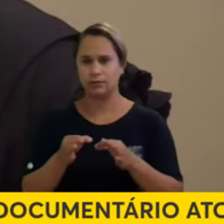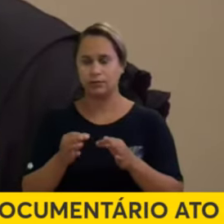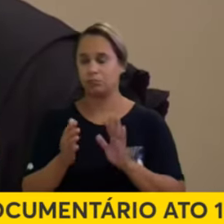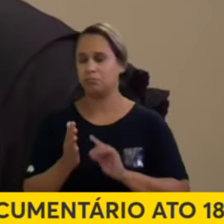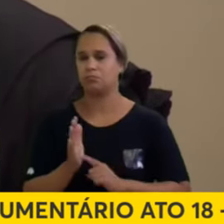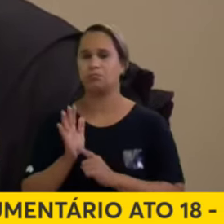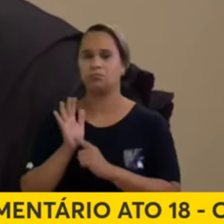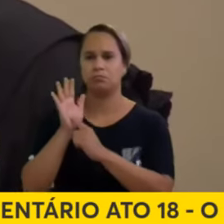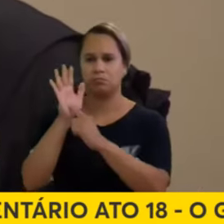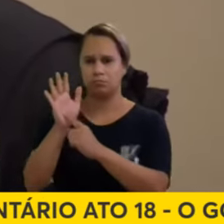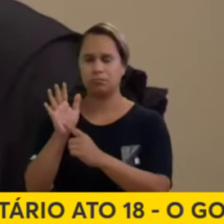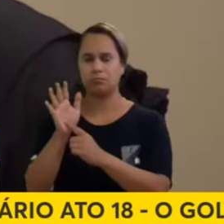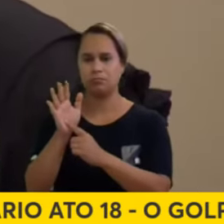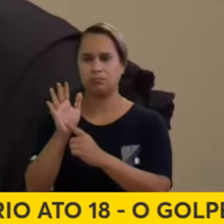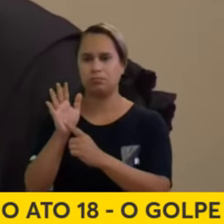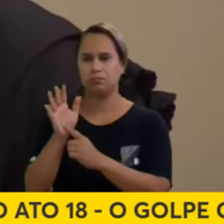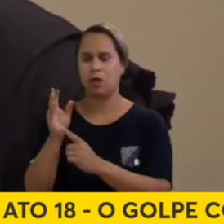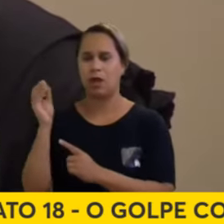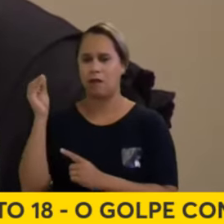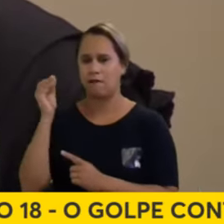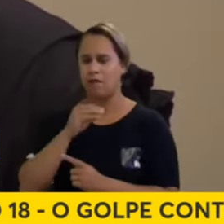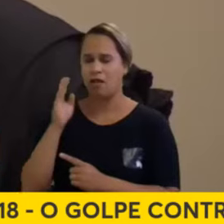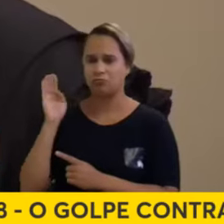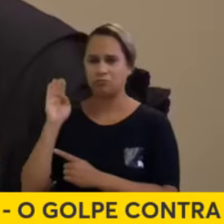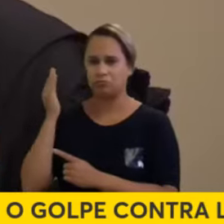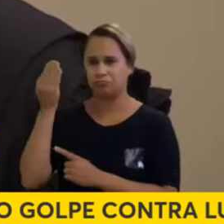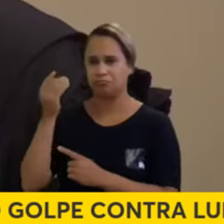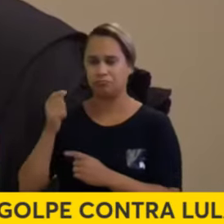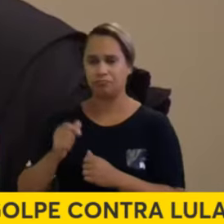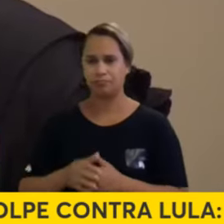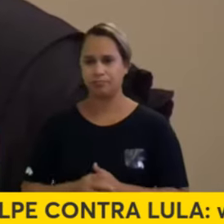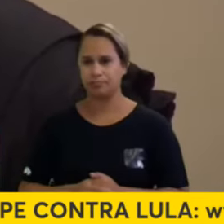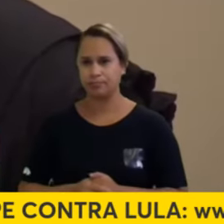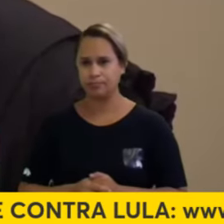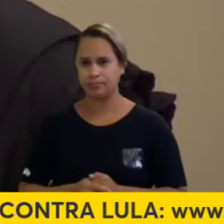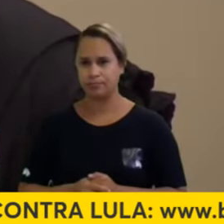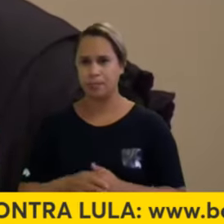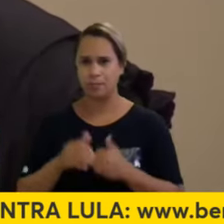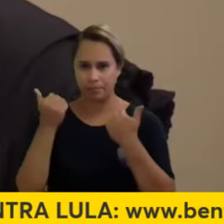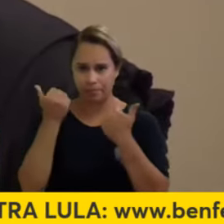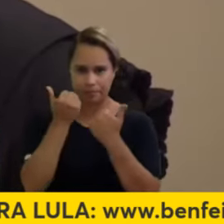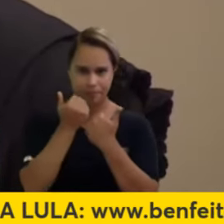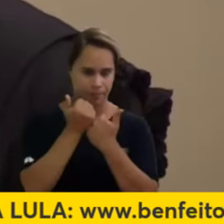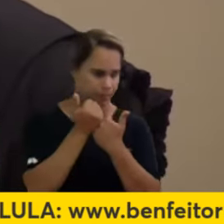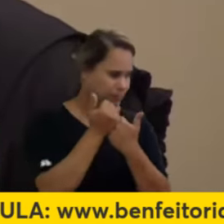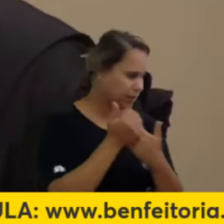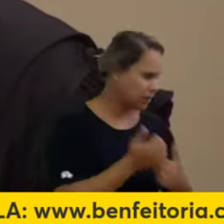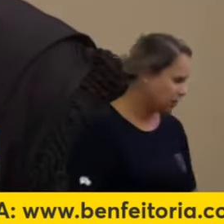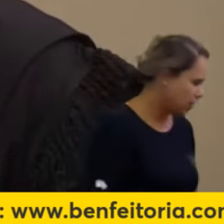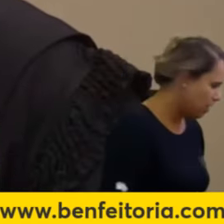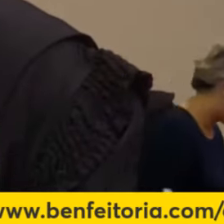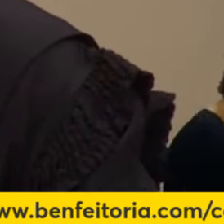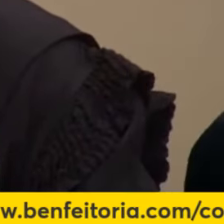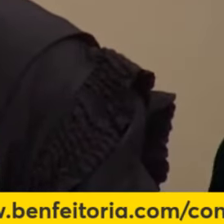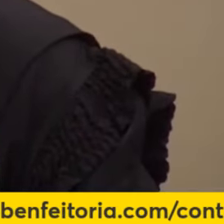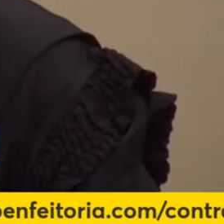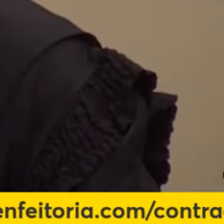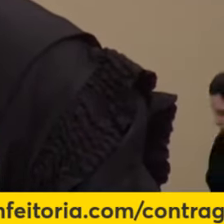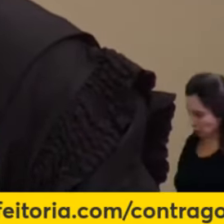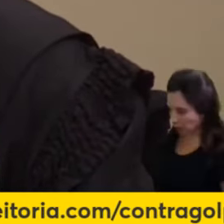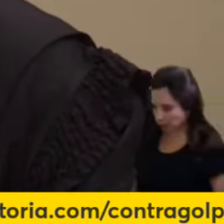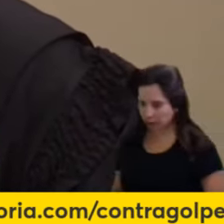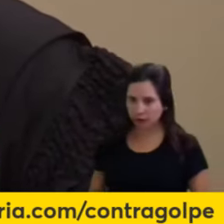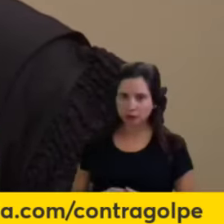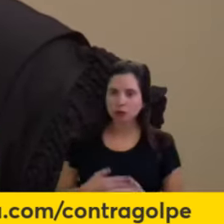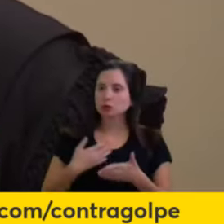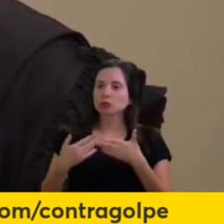fraude disposta no artigo 10 parágrafo qu apresenta conceito elastecido a fim de que se nele subsa todo tipo de simulação e no que